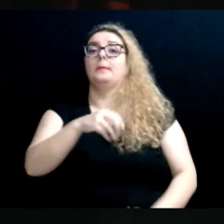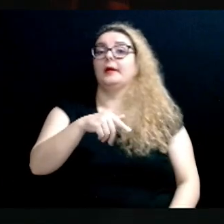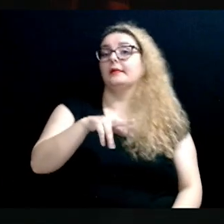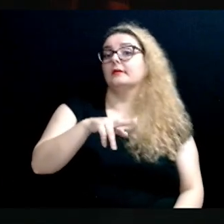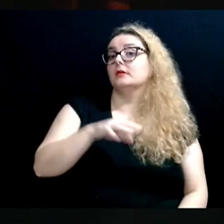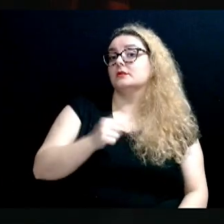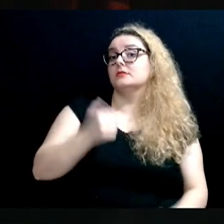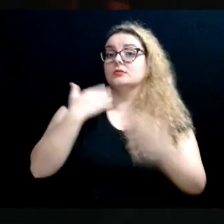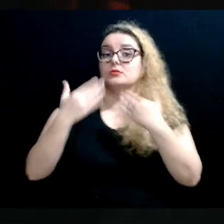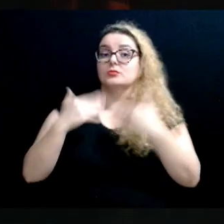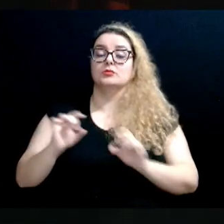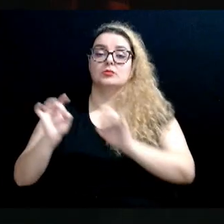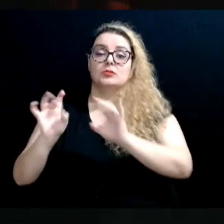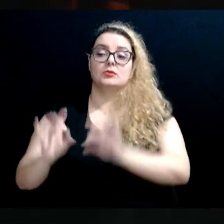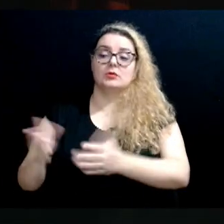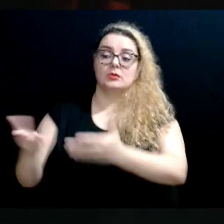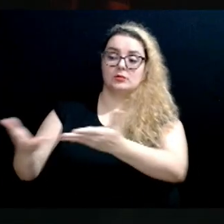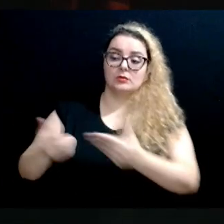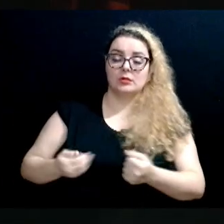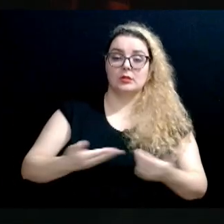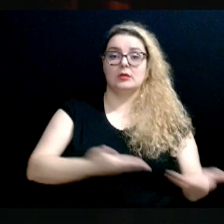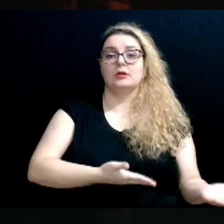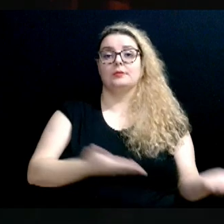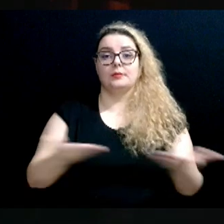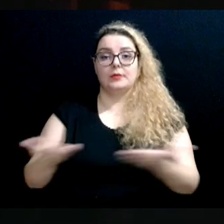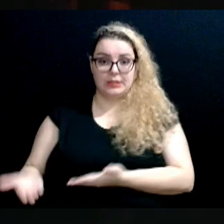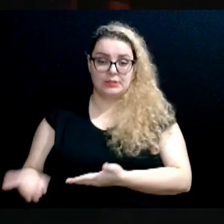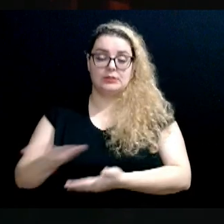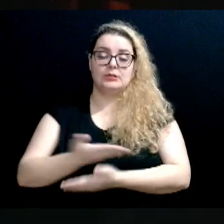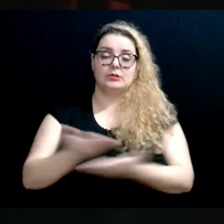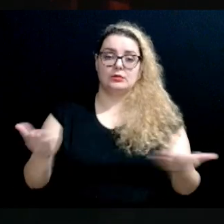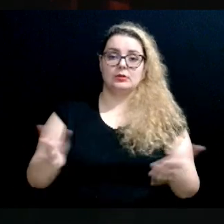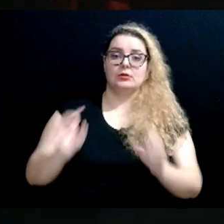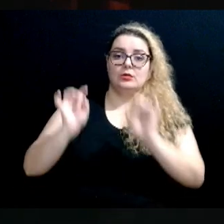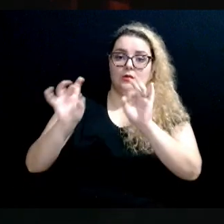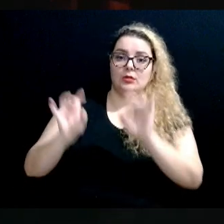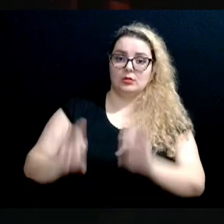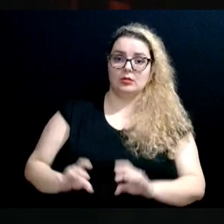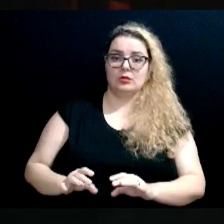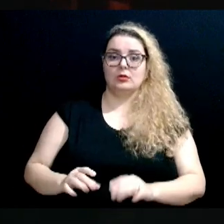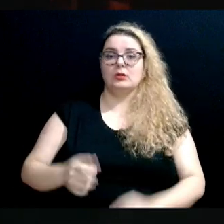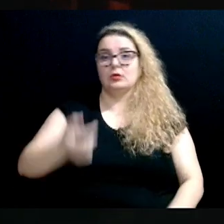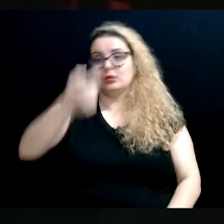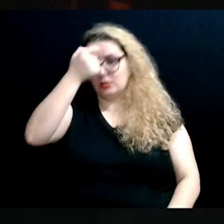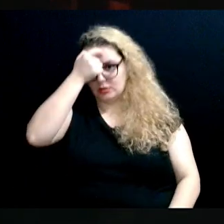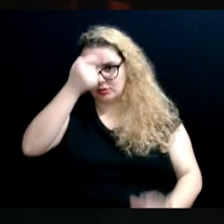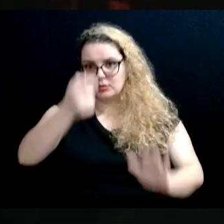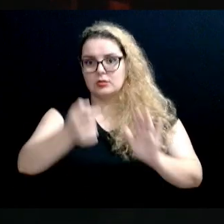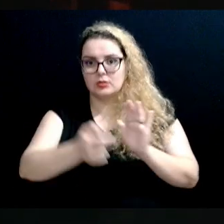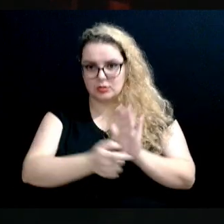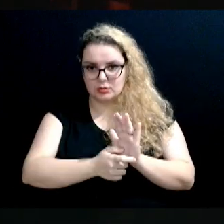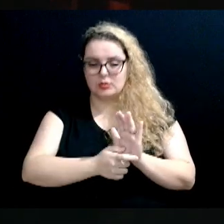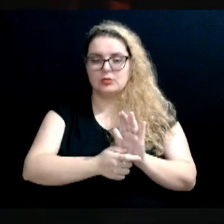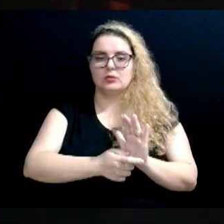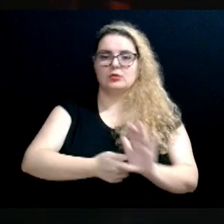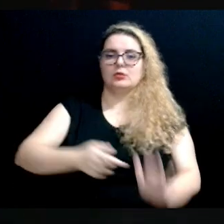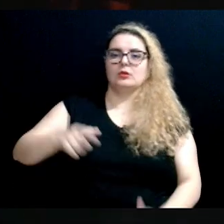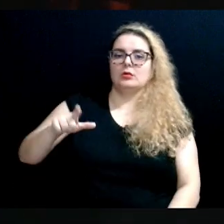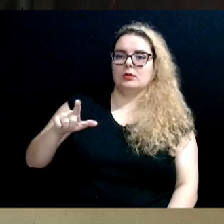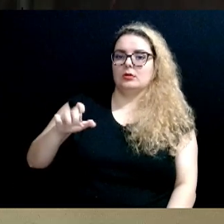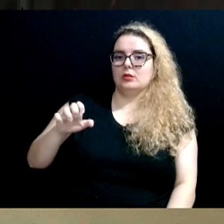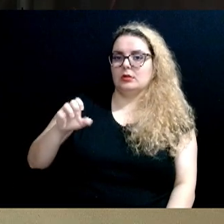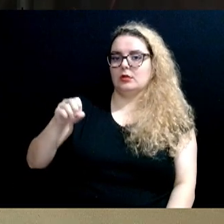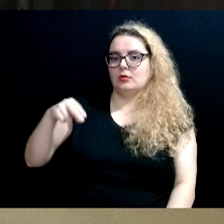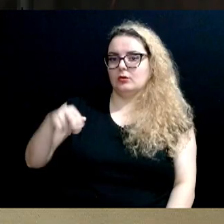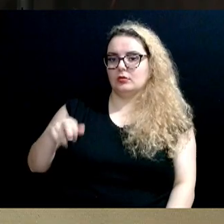nossos convidados, vamos apresentar a vocês o especialista em inteligência artificial, Leonardo Tristão.